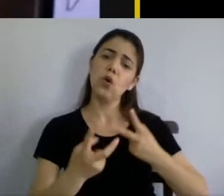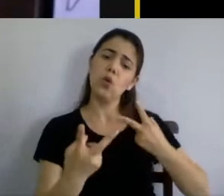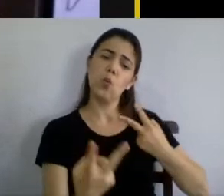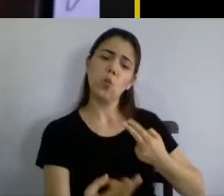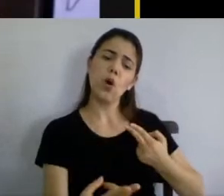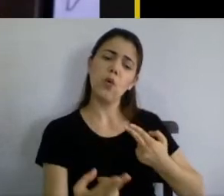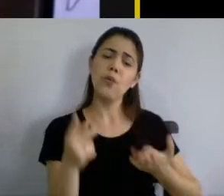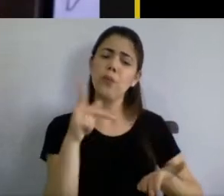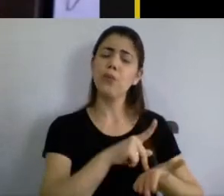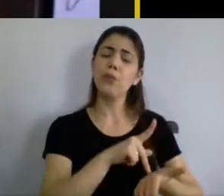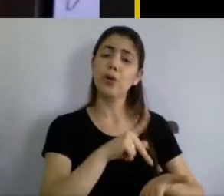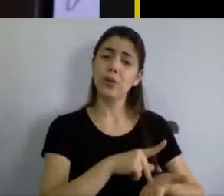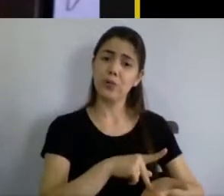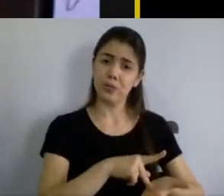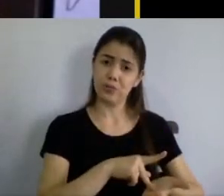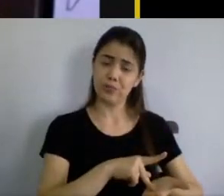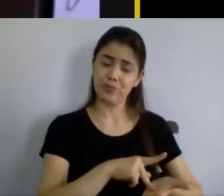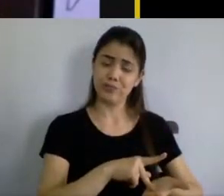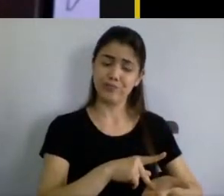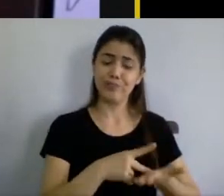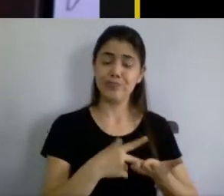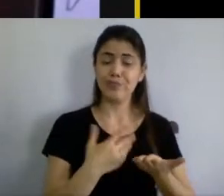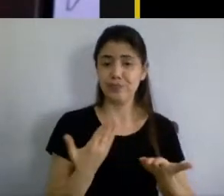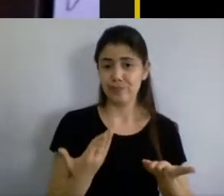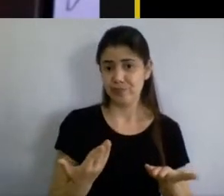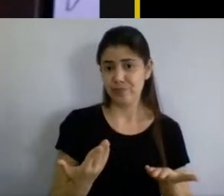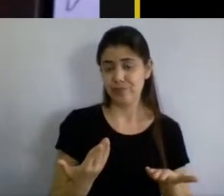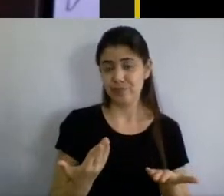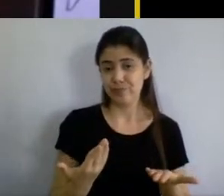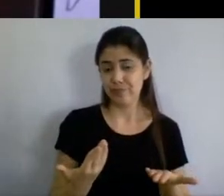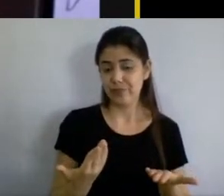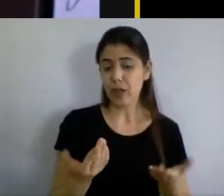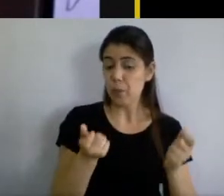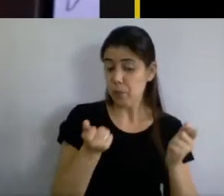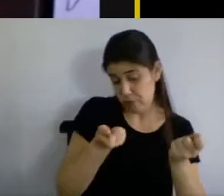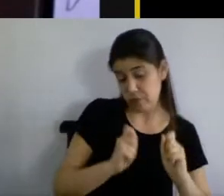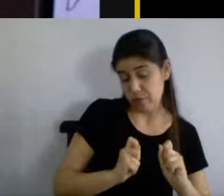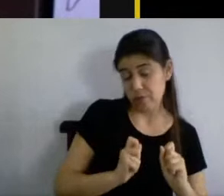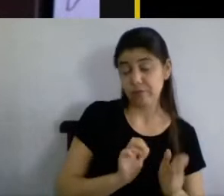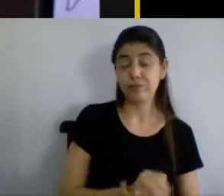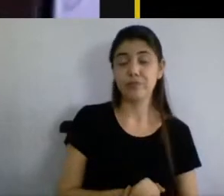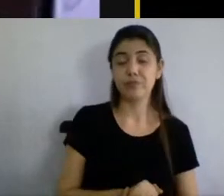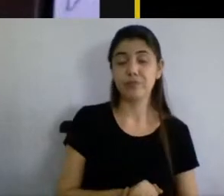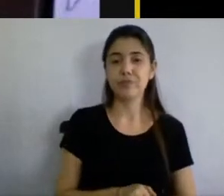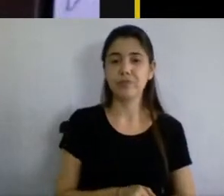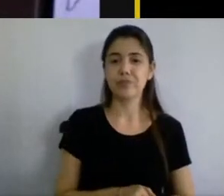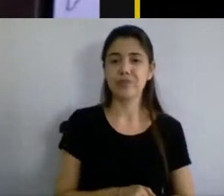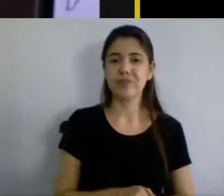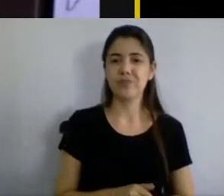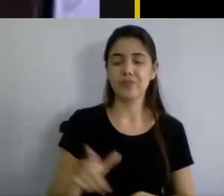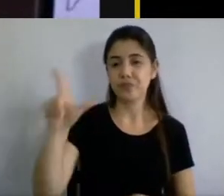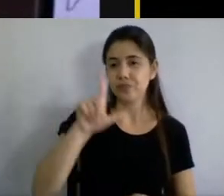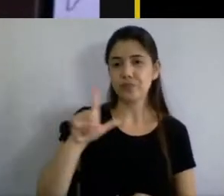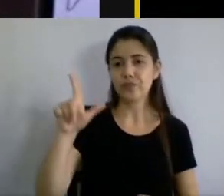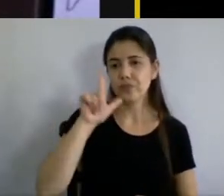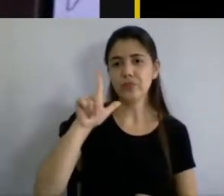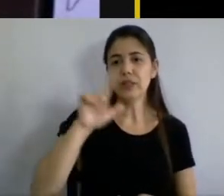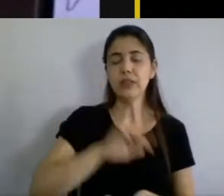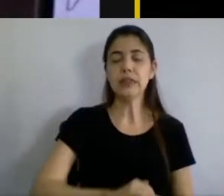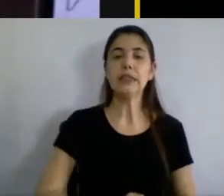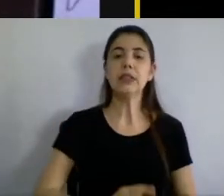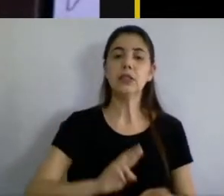é verossímil. Eikon. Os latinos traduzem por verissimilis, quer